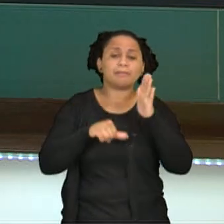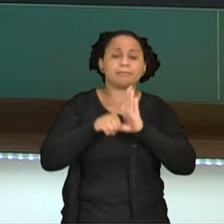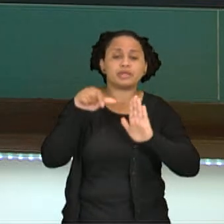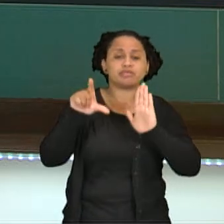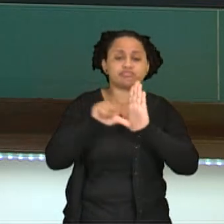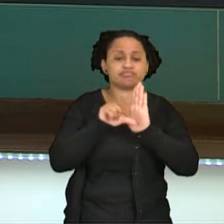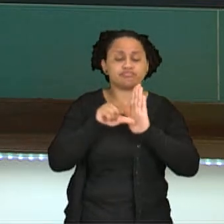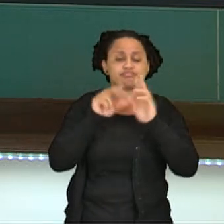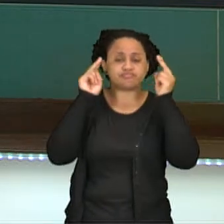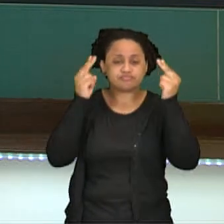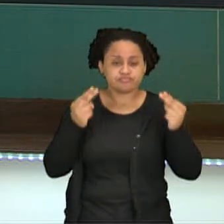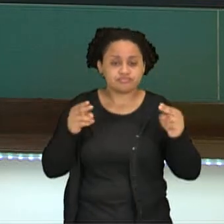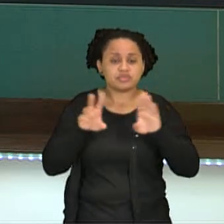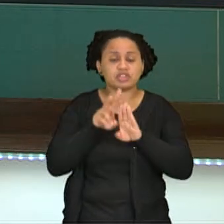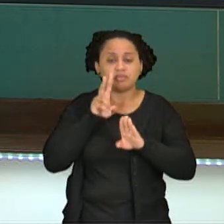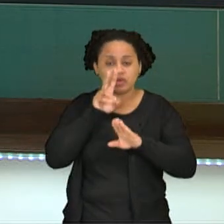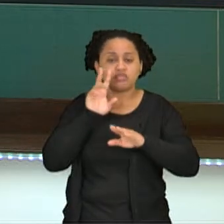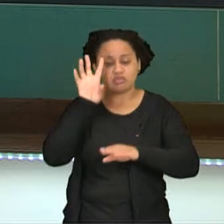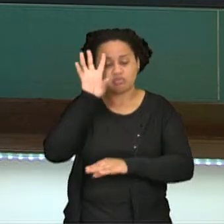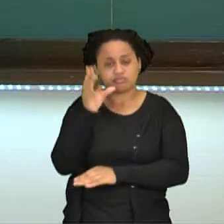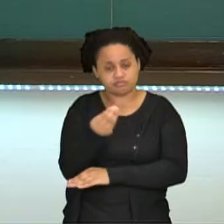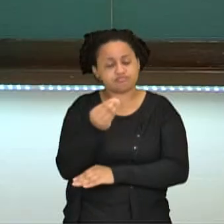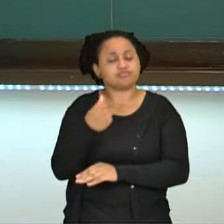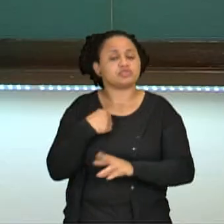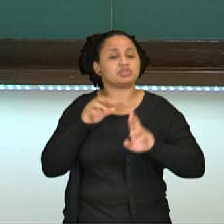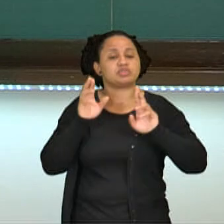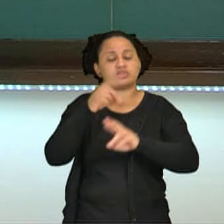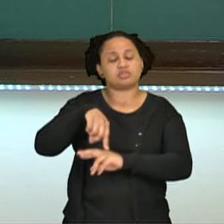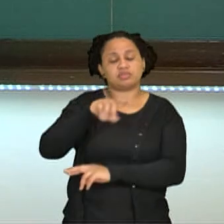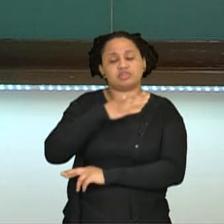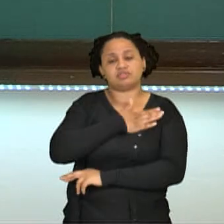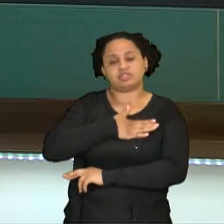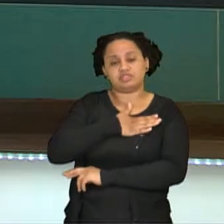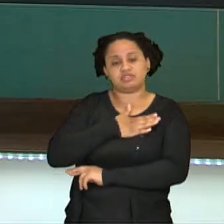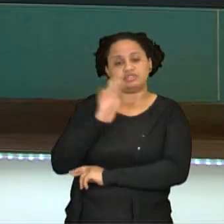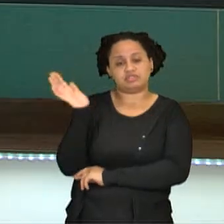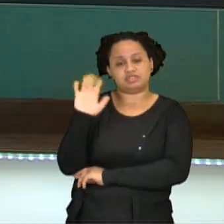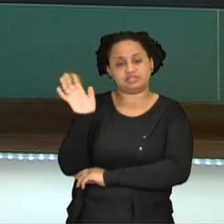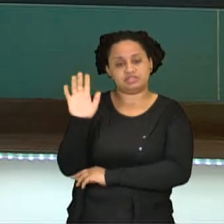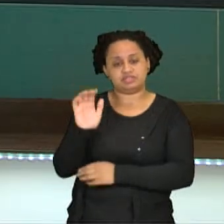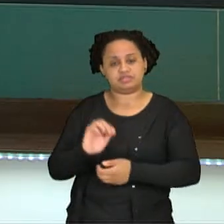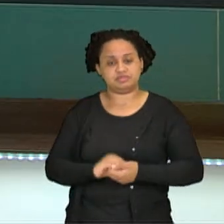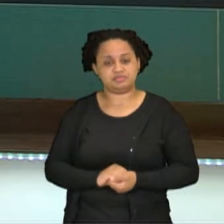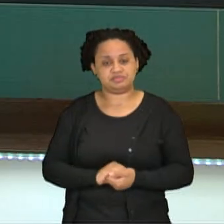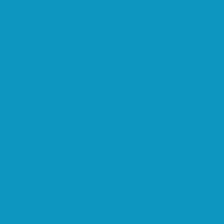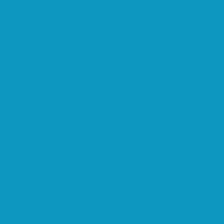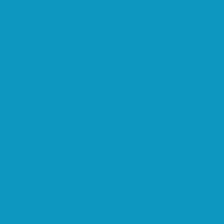de Newton e a ideia de força resultante. Espero que vocês tenham gostado. Até breve.